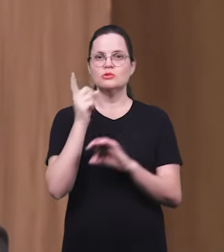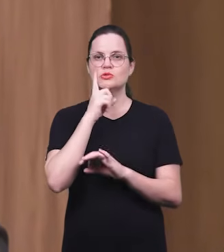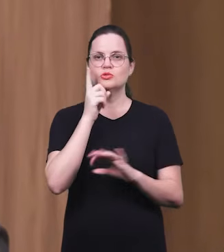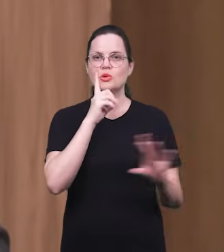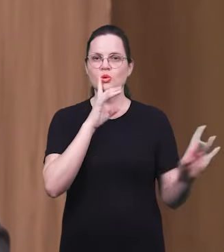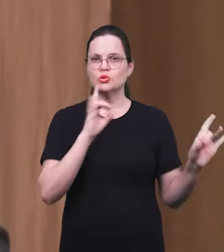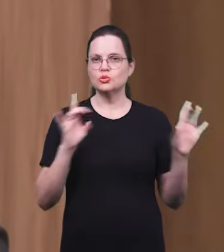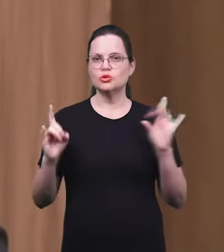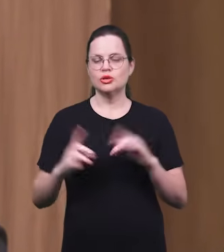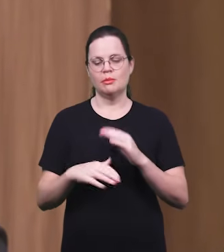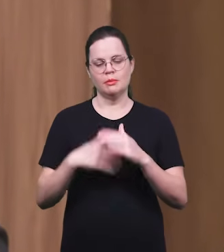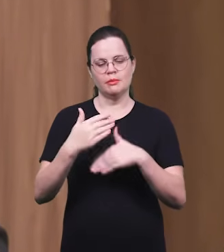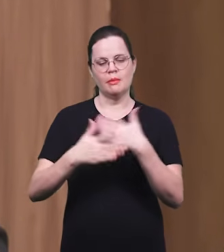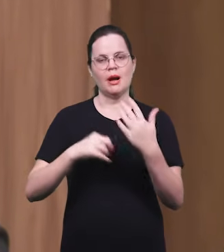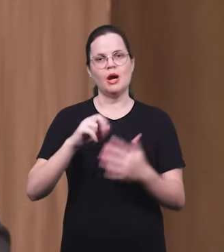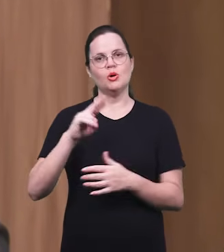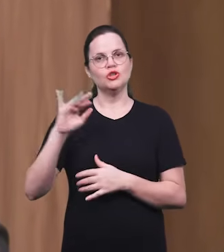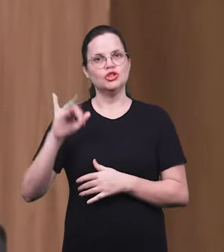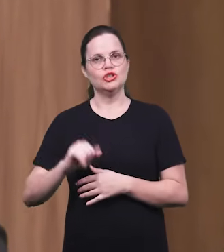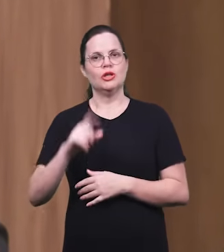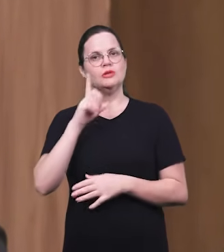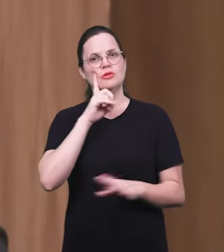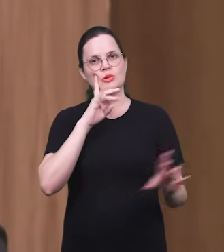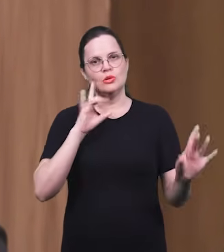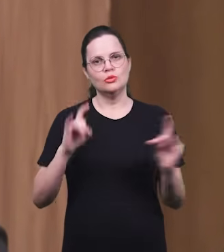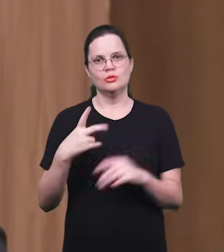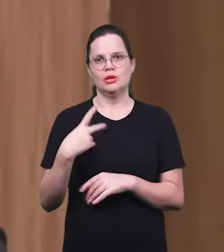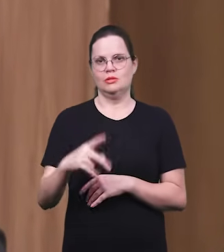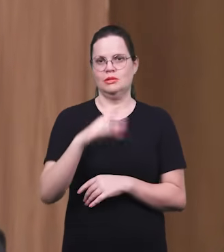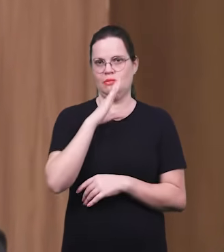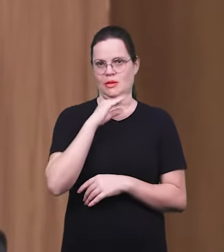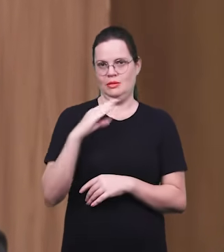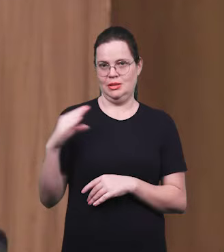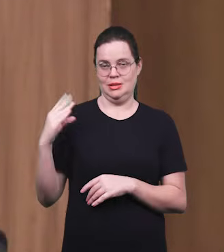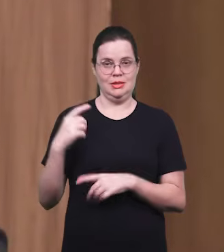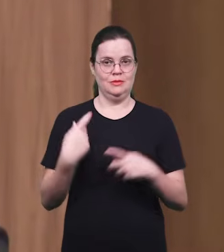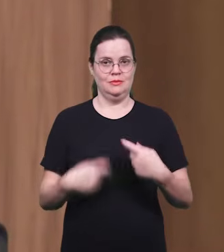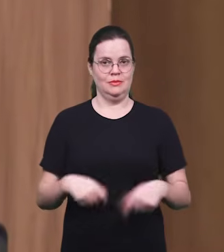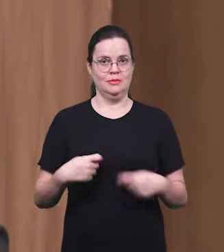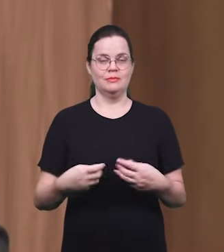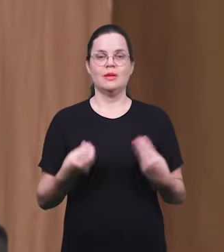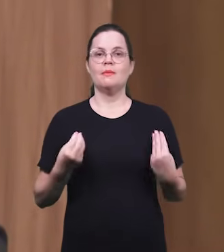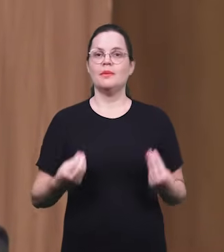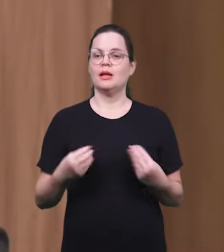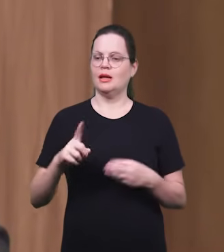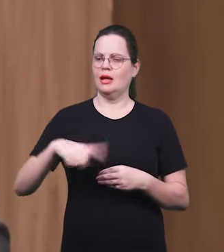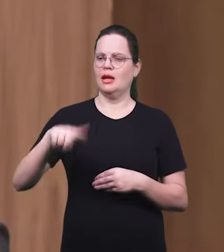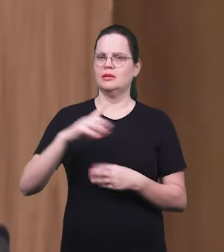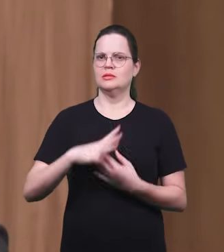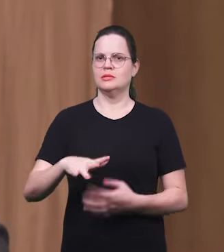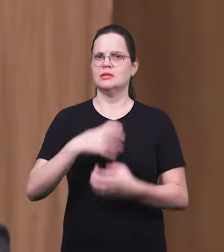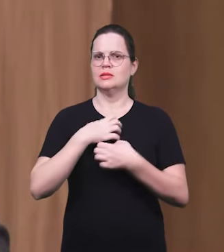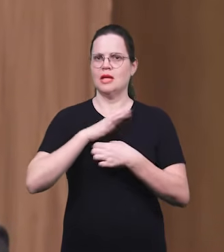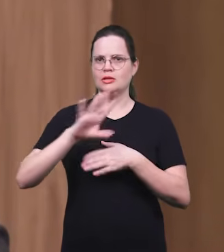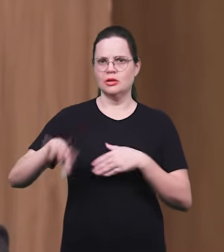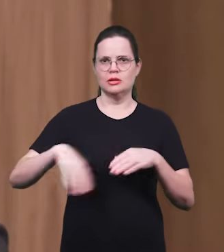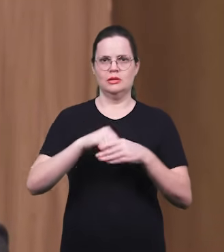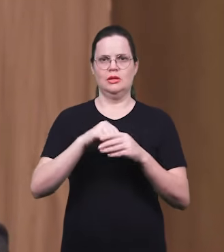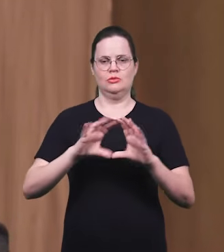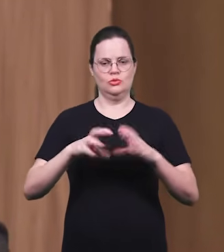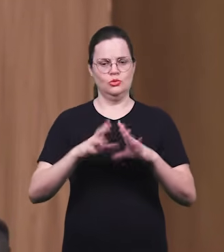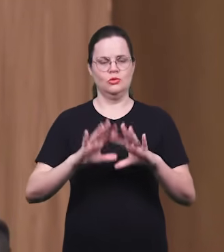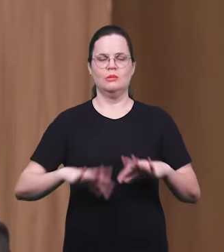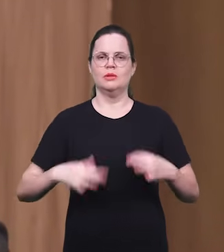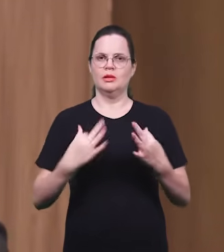ao cotidiano, ao dia a dia, à praticidade mesmo do seu adolescente, para que ele possa se sentir